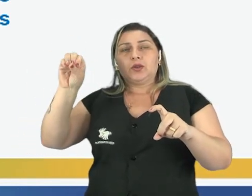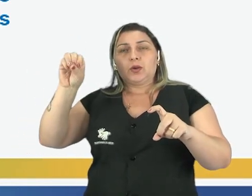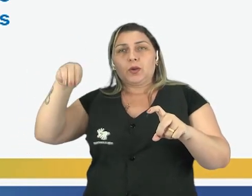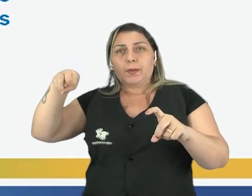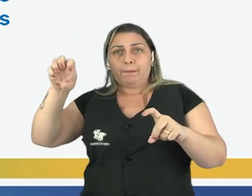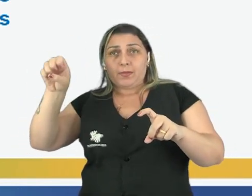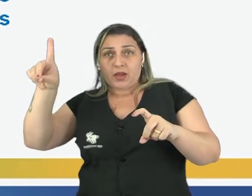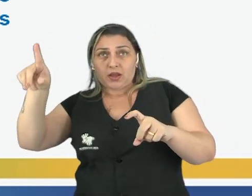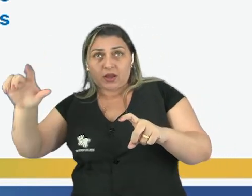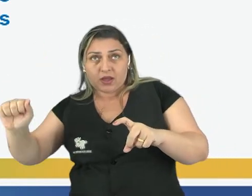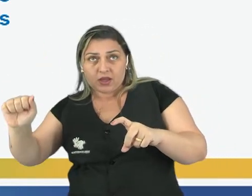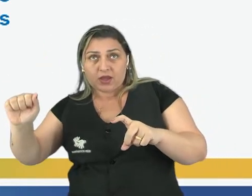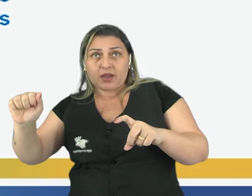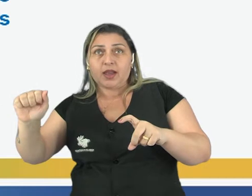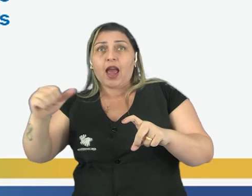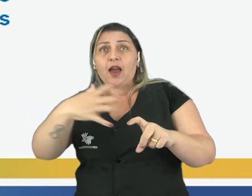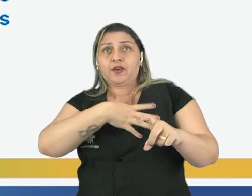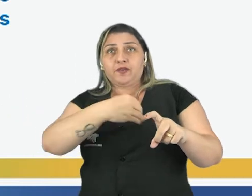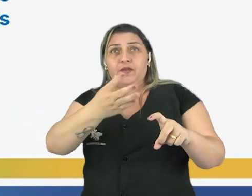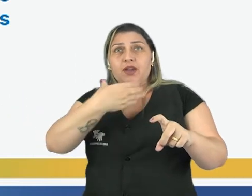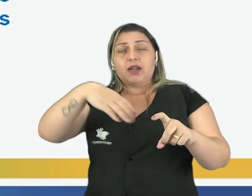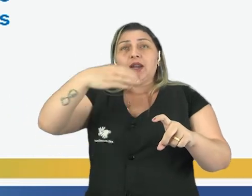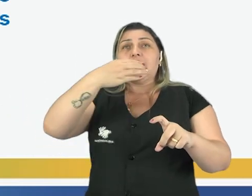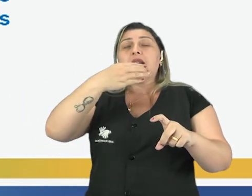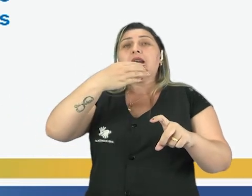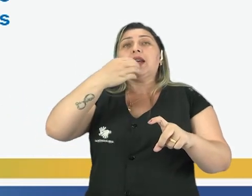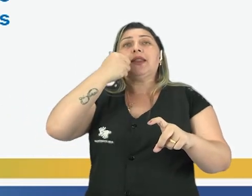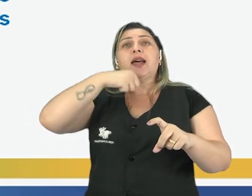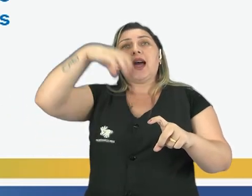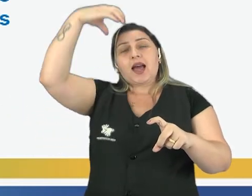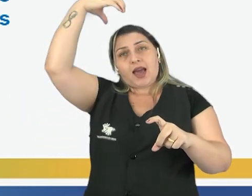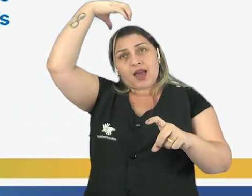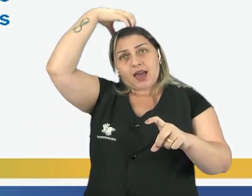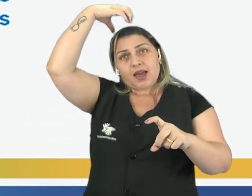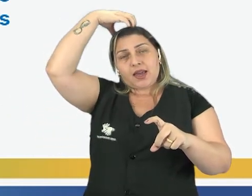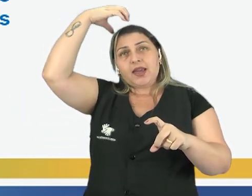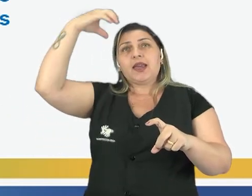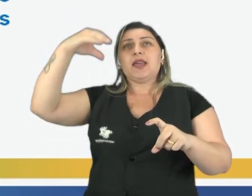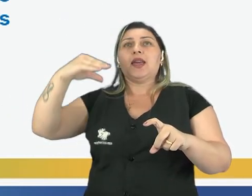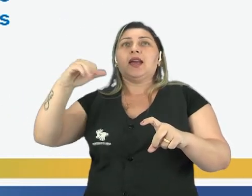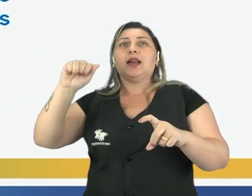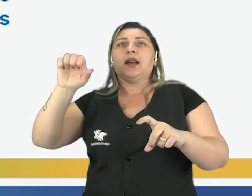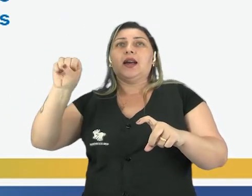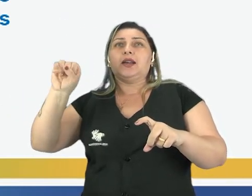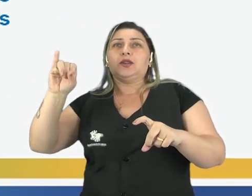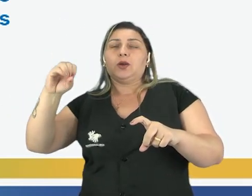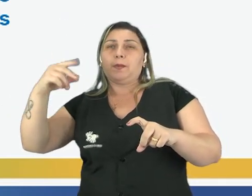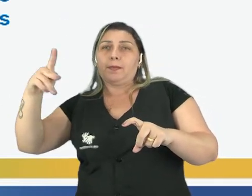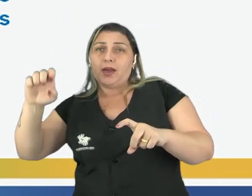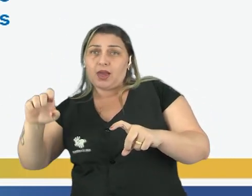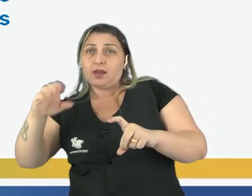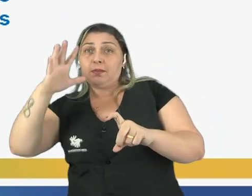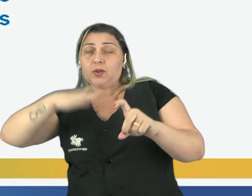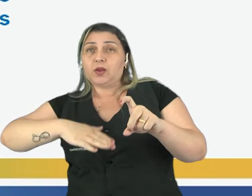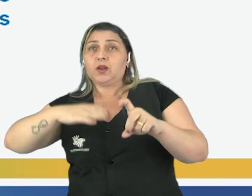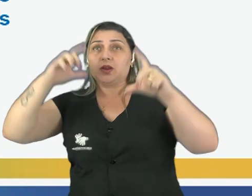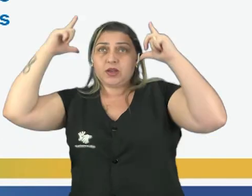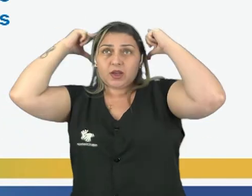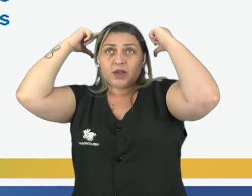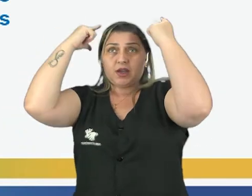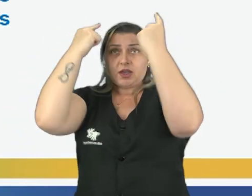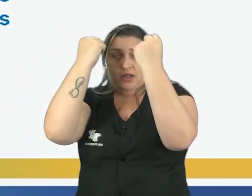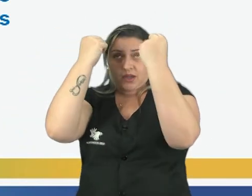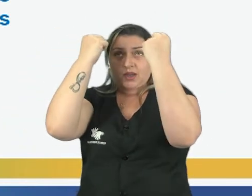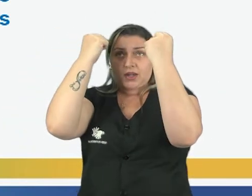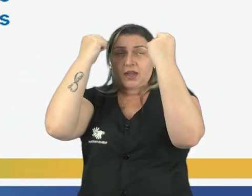Andrômeda, que era filha da rainha Cassiopeia, de acordo com a mitologia grega. Temos a